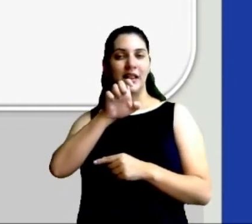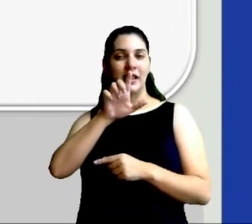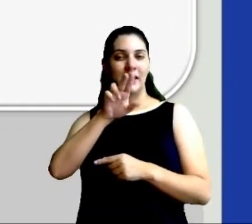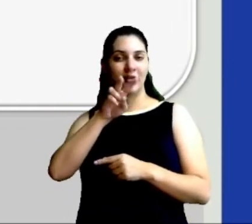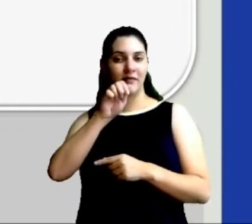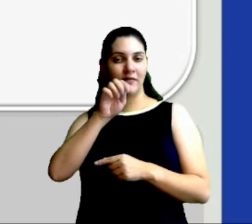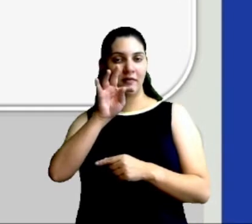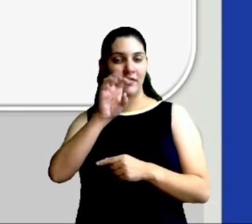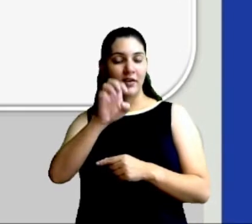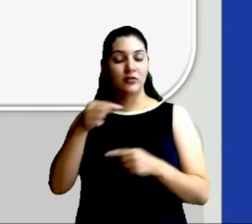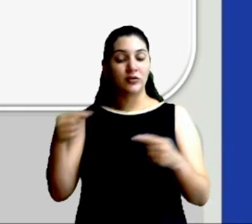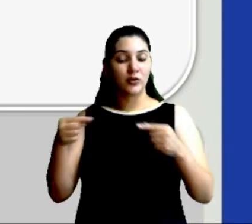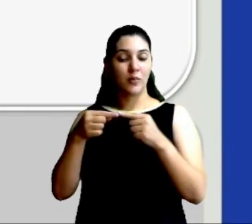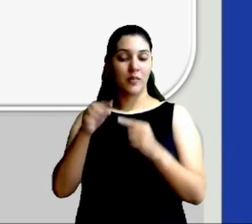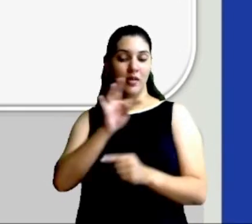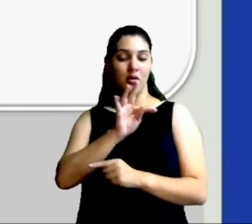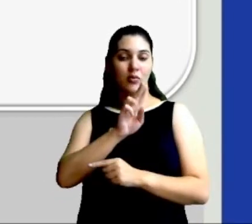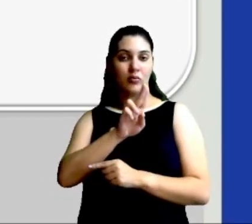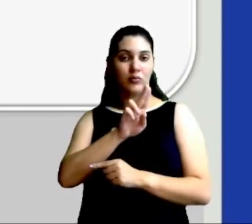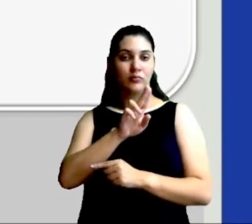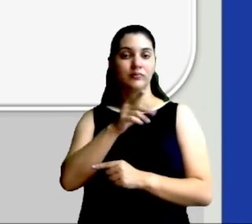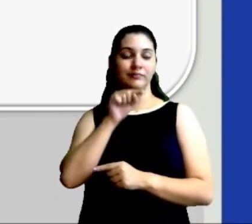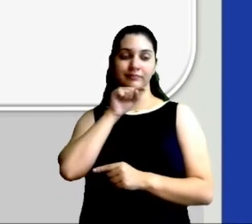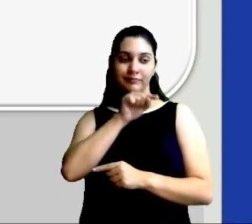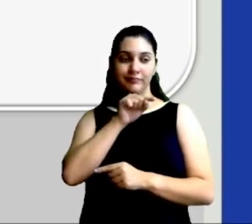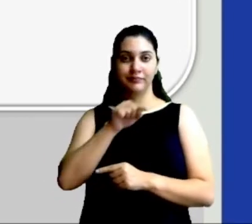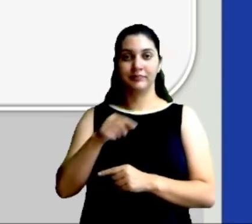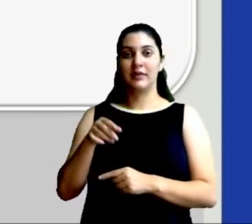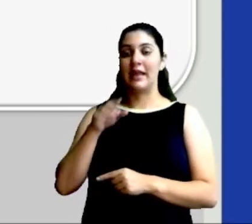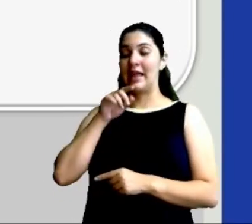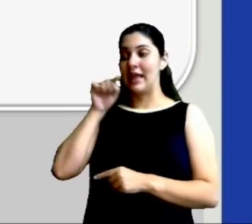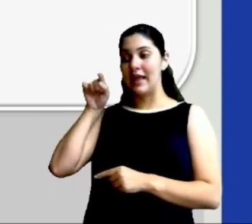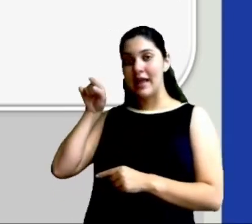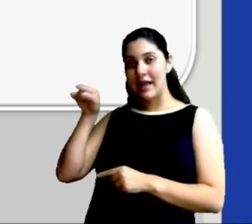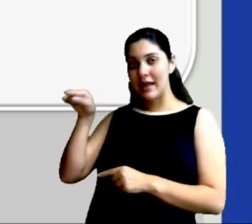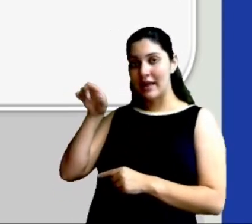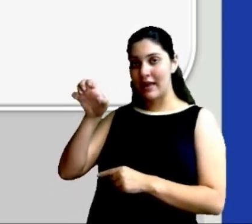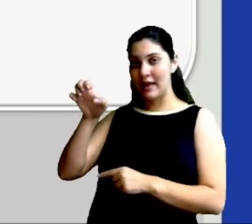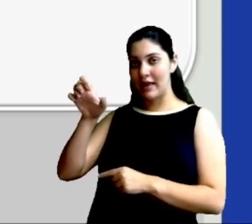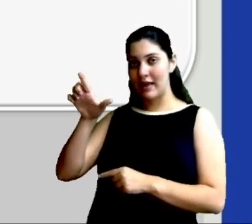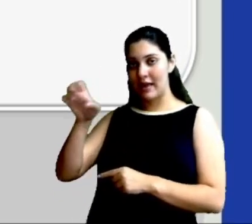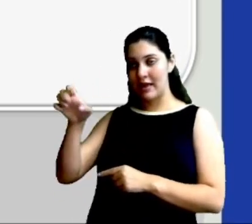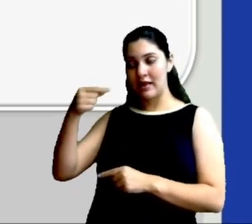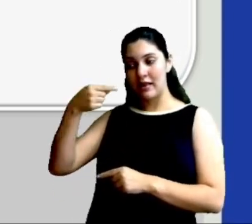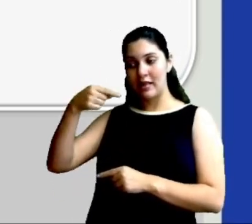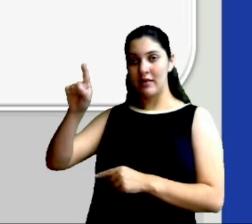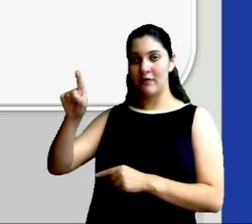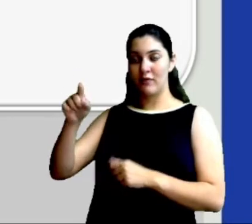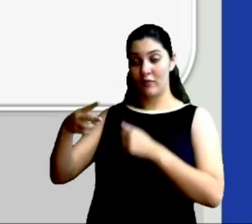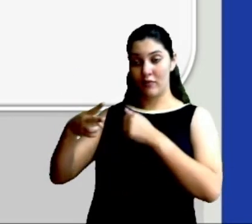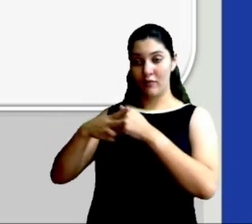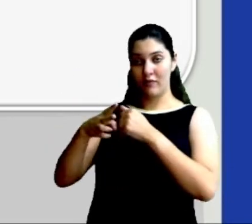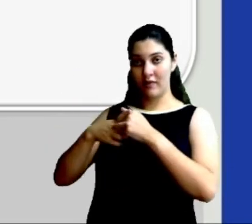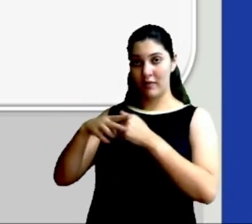tu. E foi ele que levou. Ele, então, o teu verbo ficou na forma de levou para